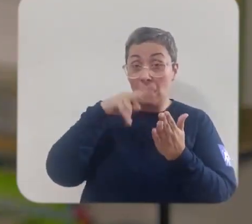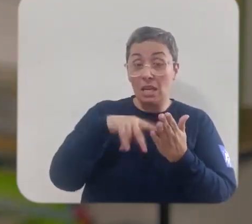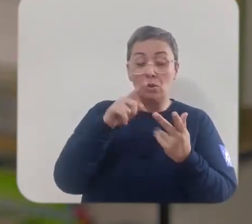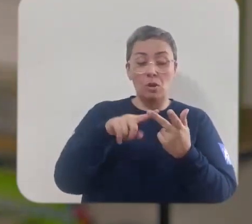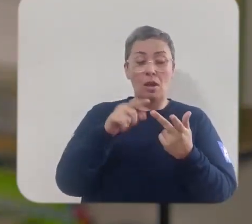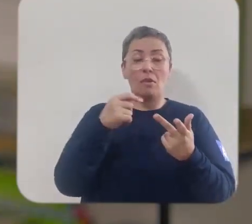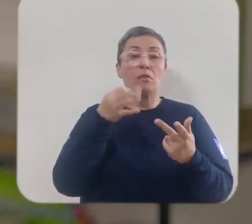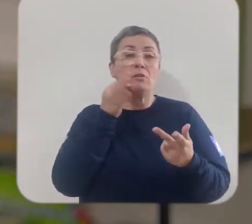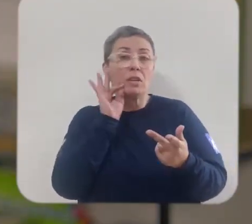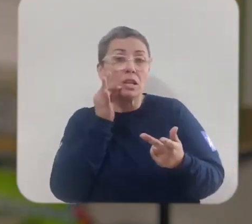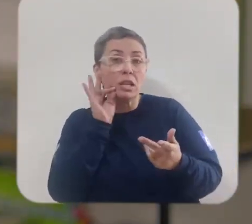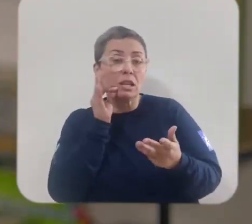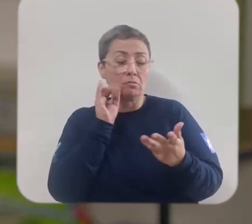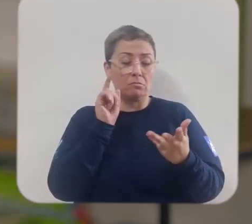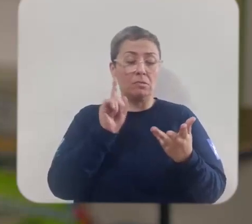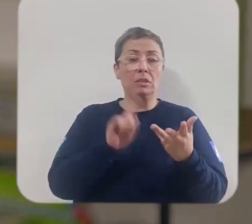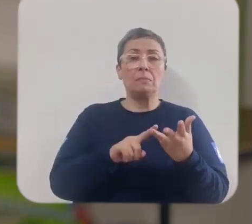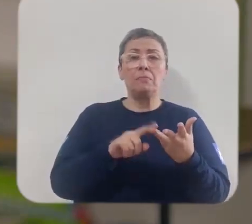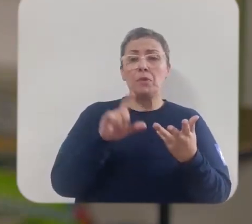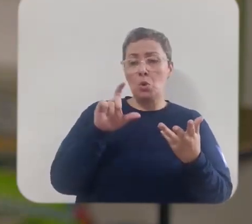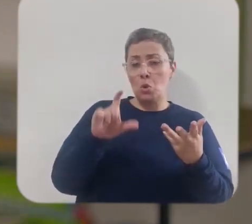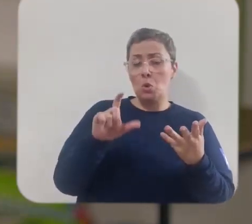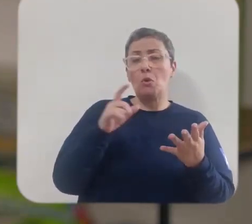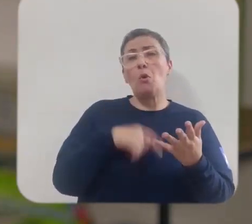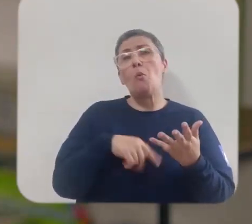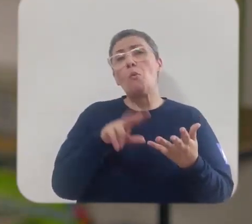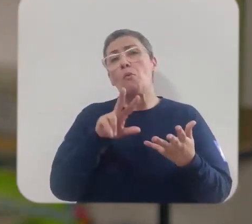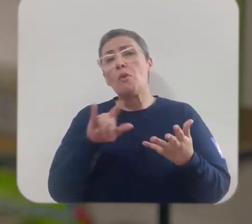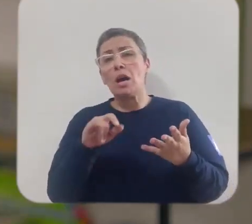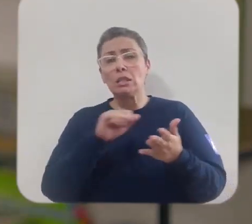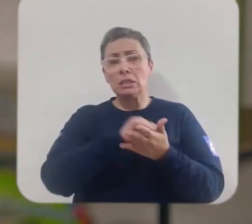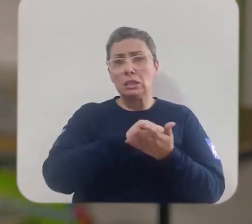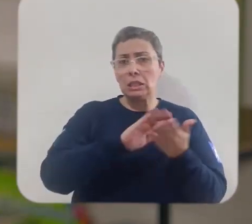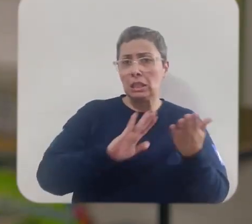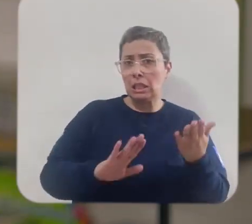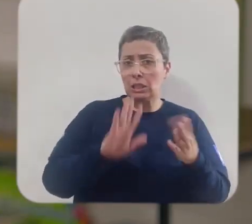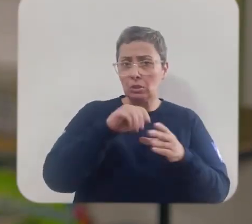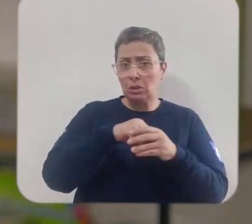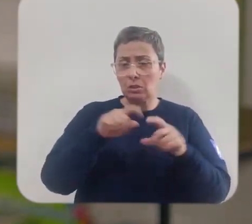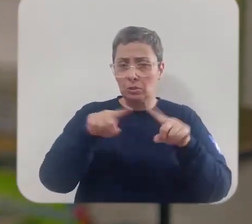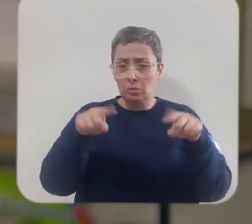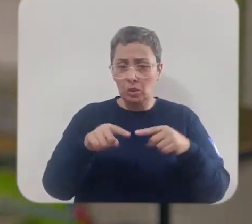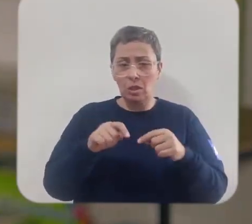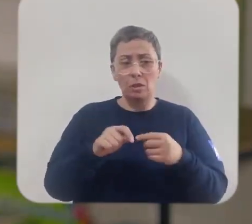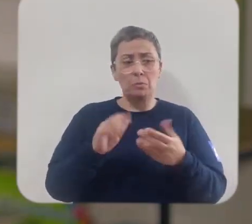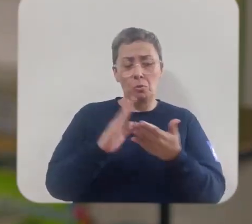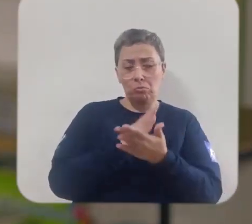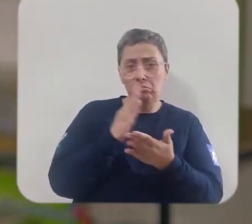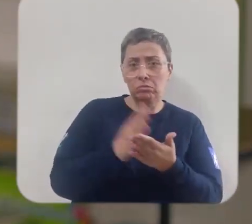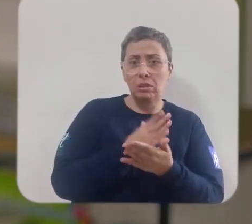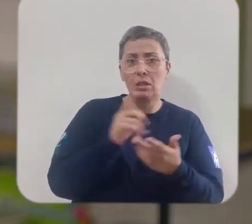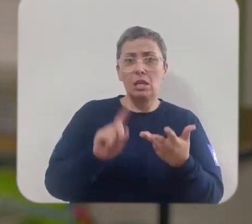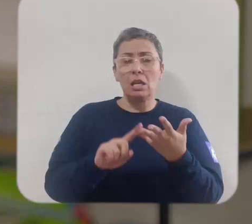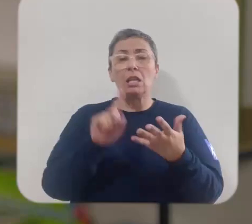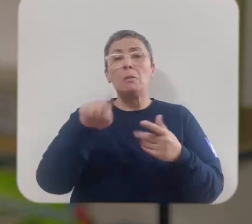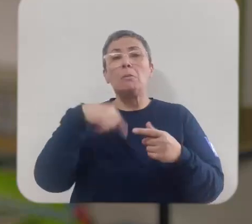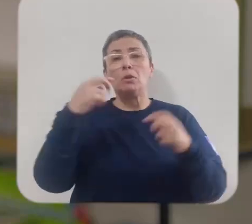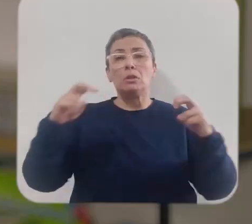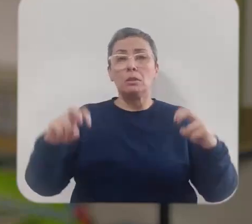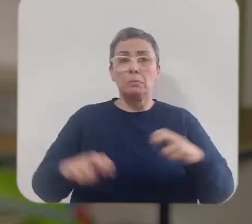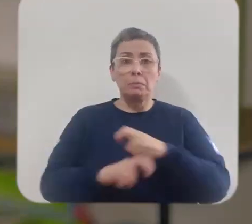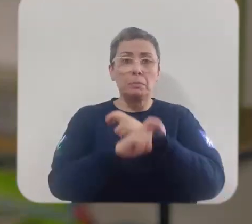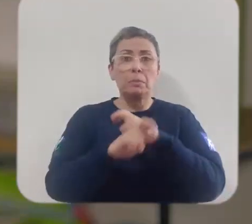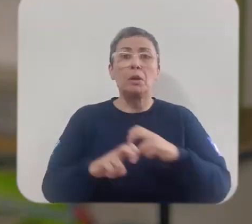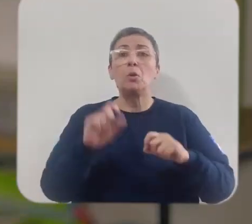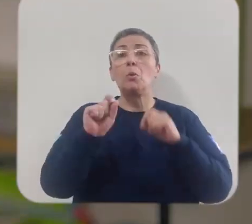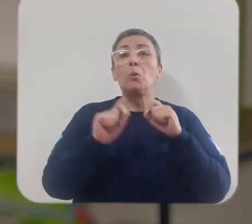leitura, a caneca, que é o café, ele vai ter uma atividade de sala, um caderno. Depois vamos para o